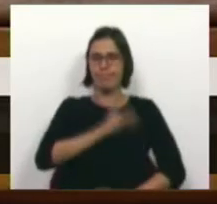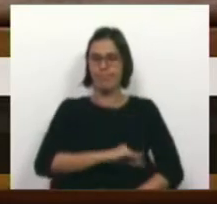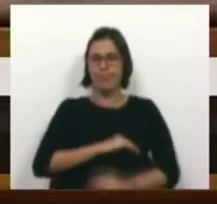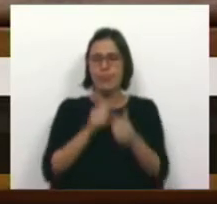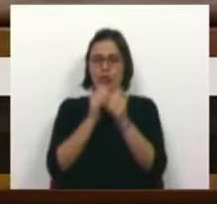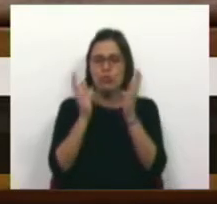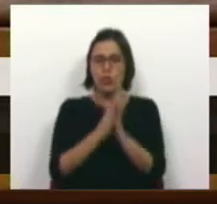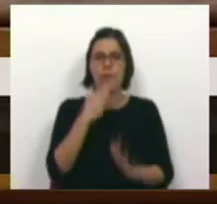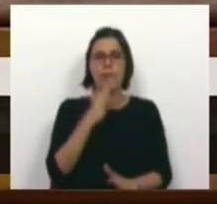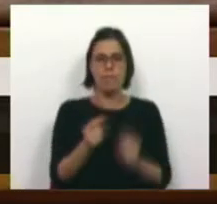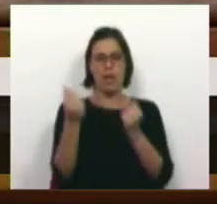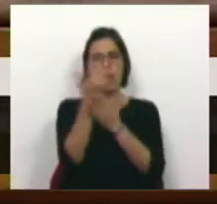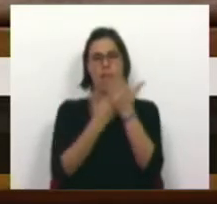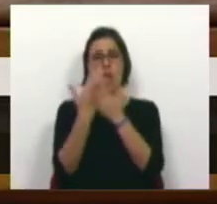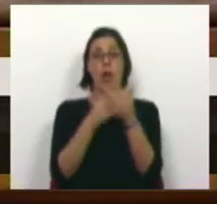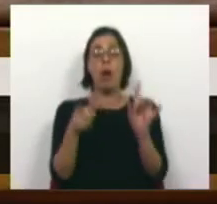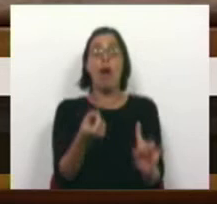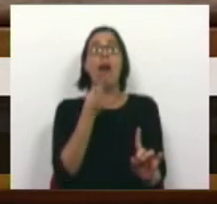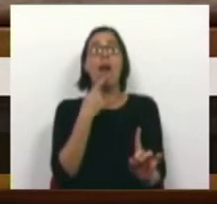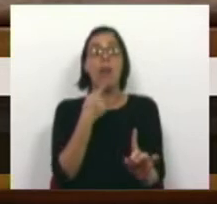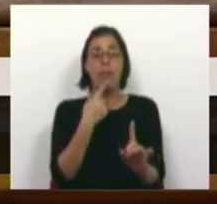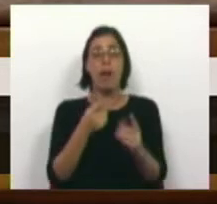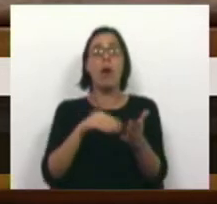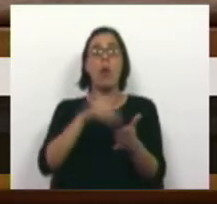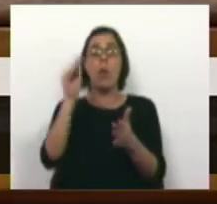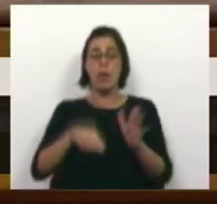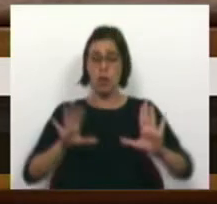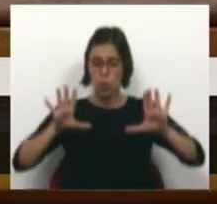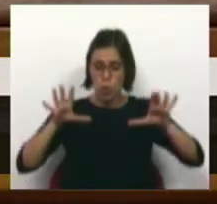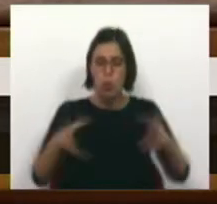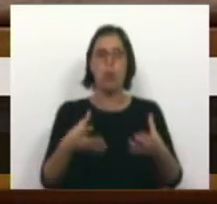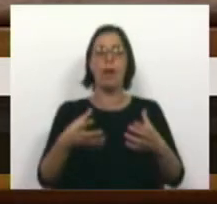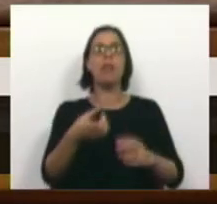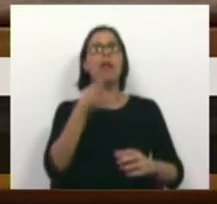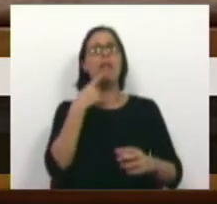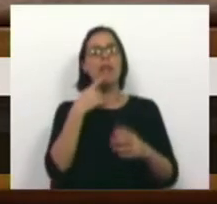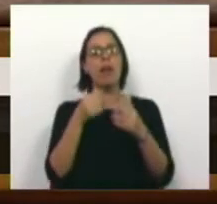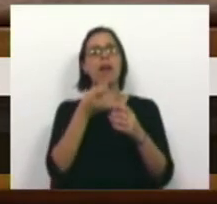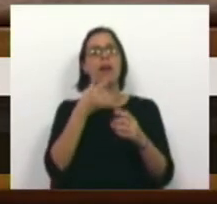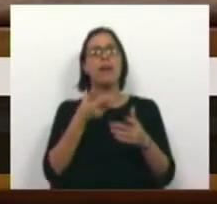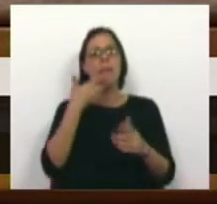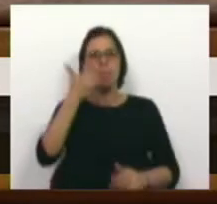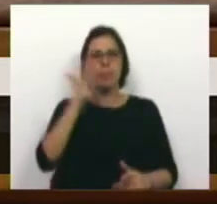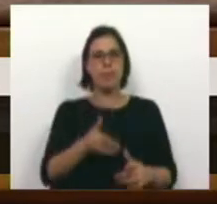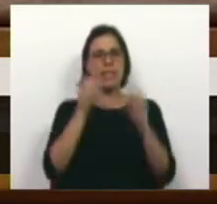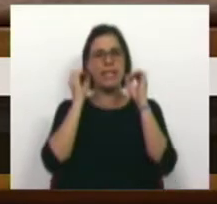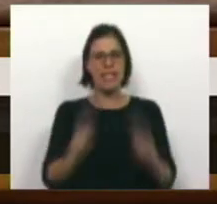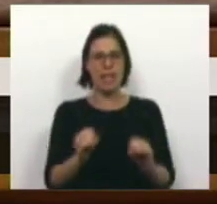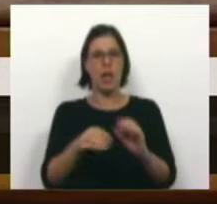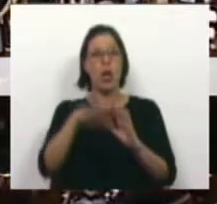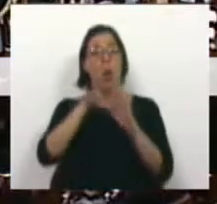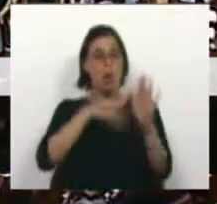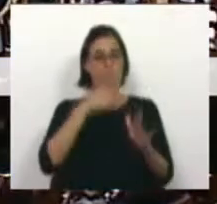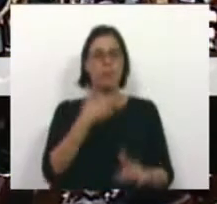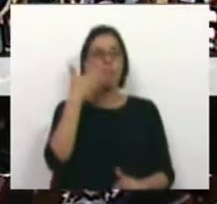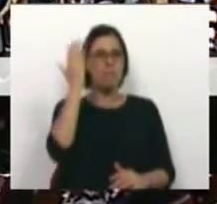em toda a economia. Isso quer dizer contratação coletiva e quer dizer tolerância zero para com a precariedade.